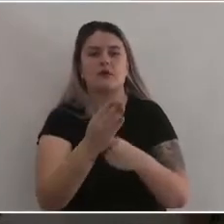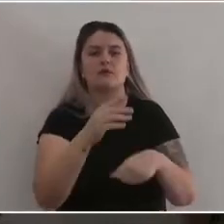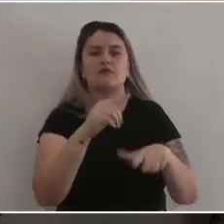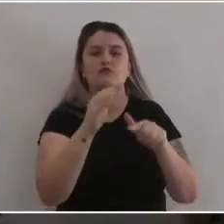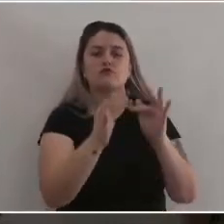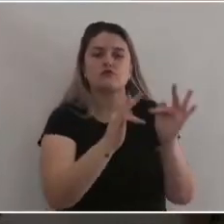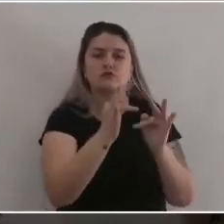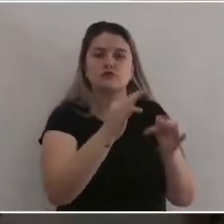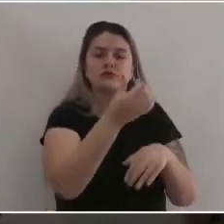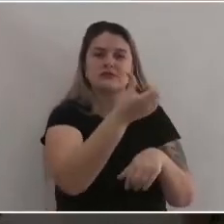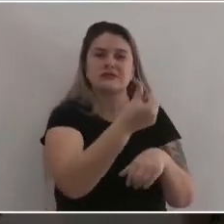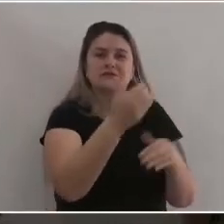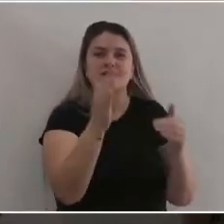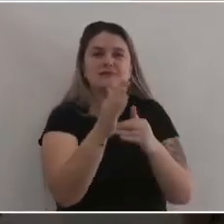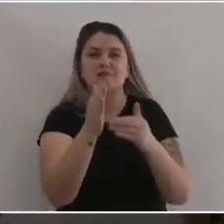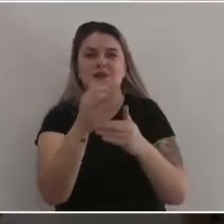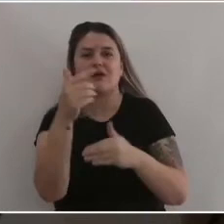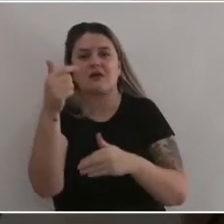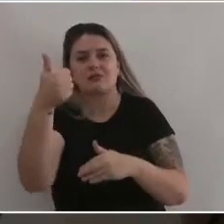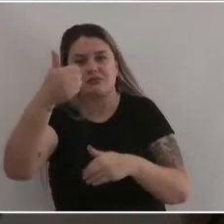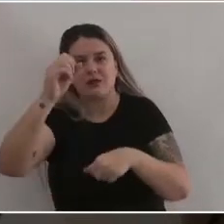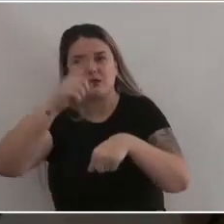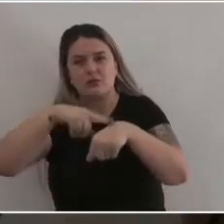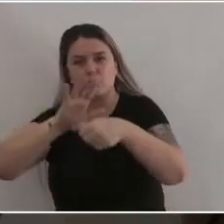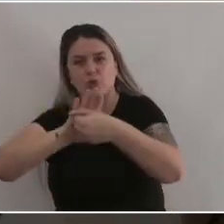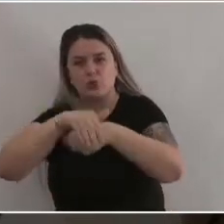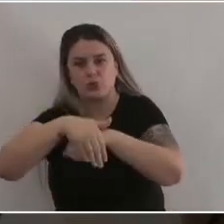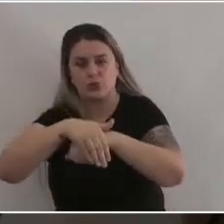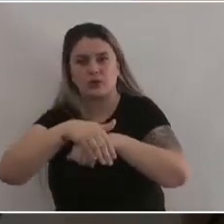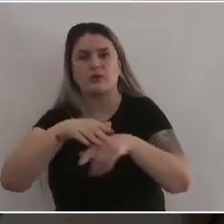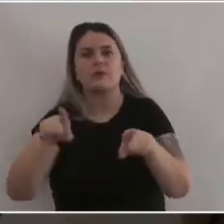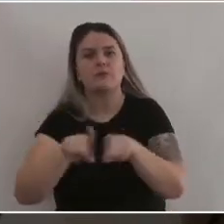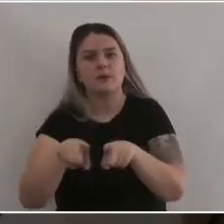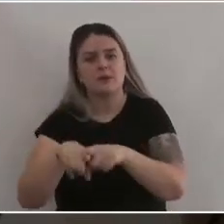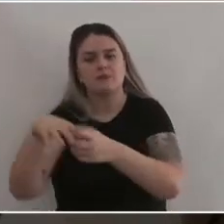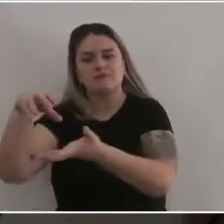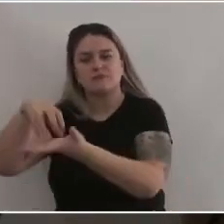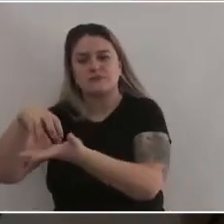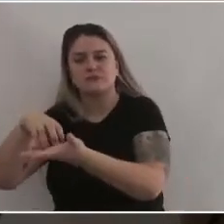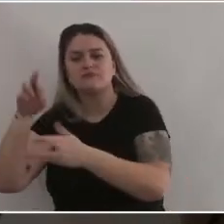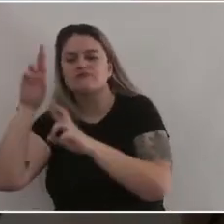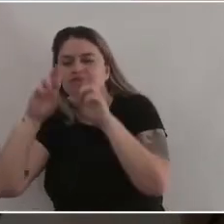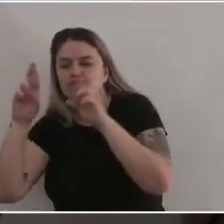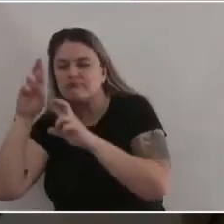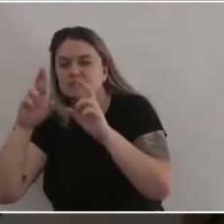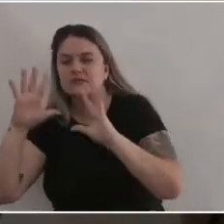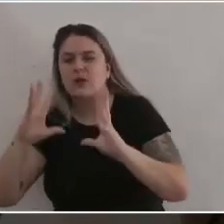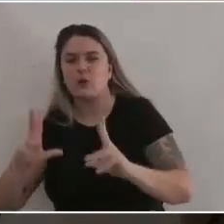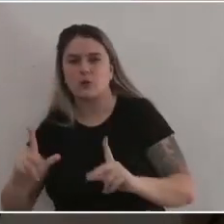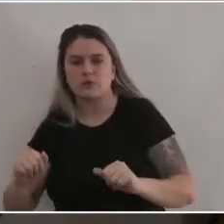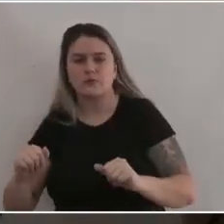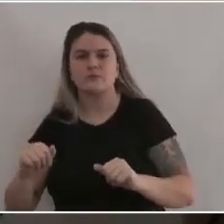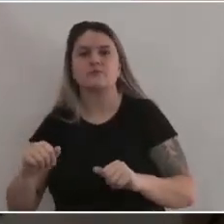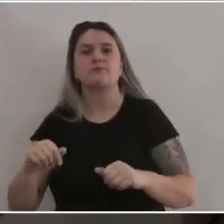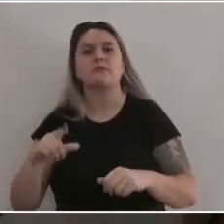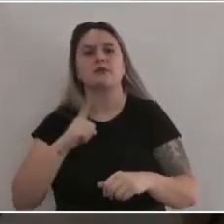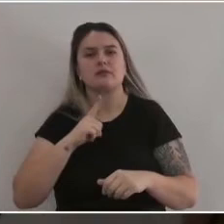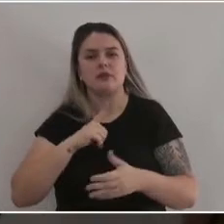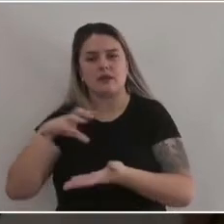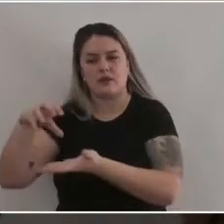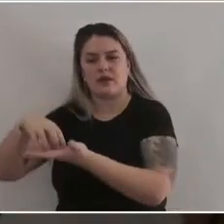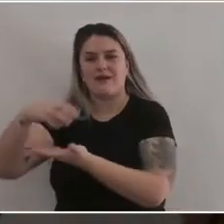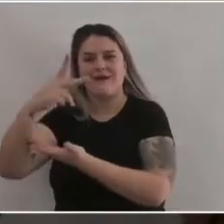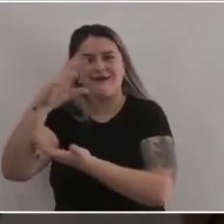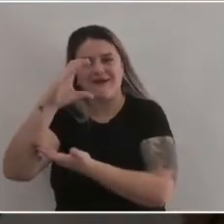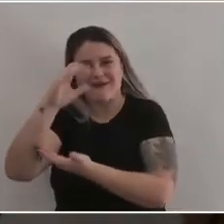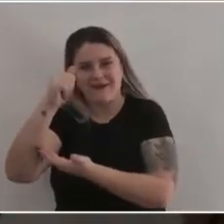22 horas, vigilância em saúde sanitária e epidemiológica, Centro de Atenção Psicossocial, que é o